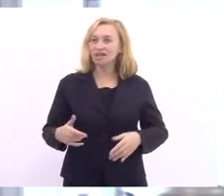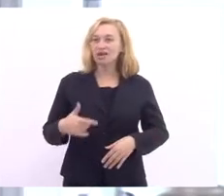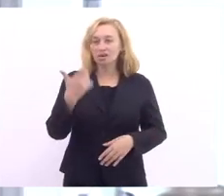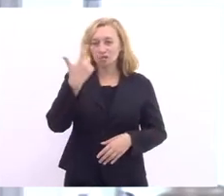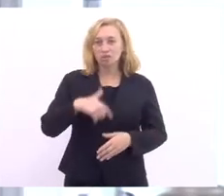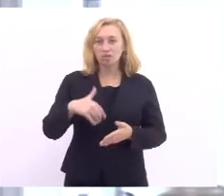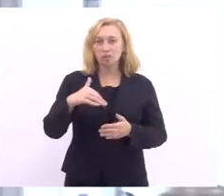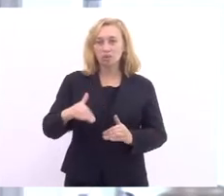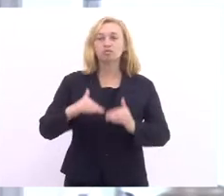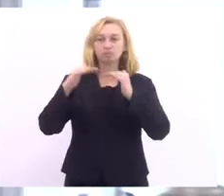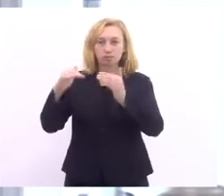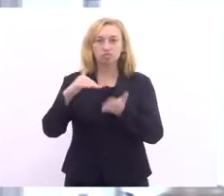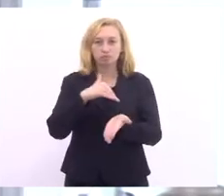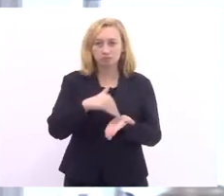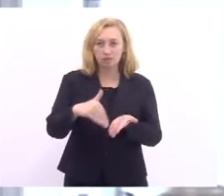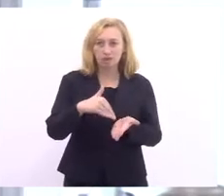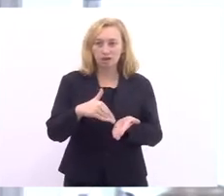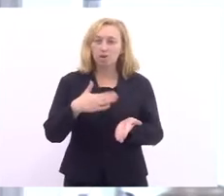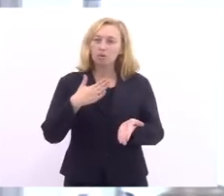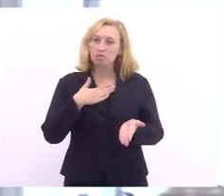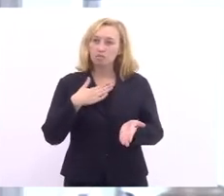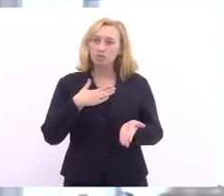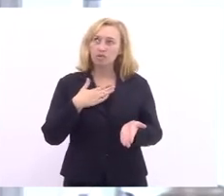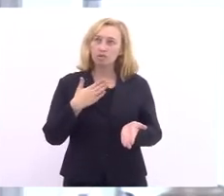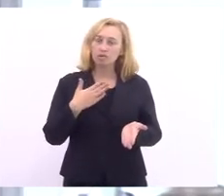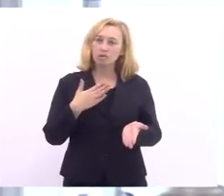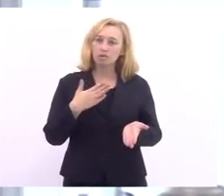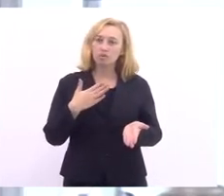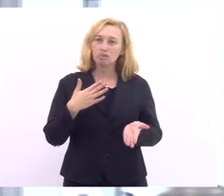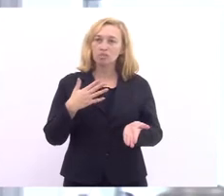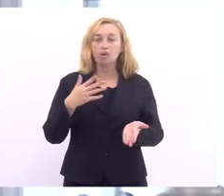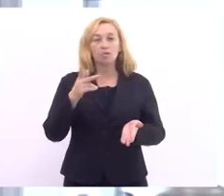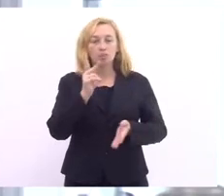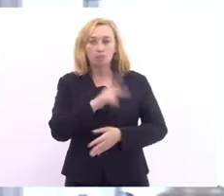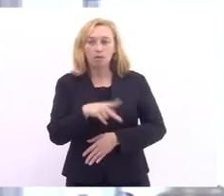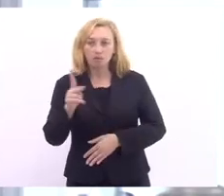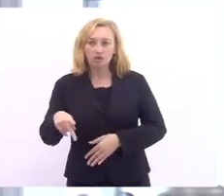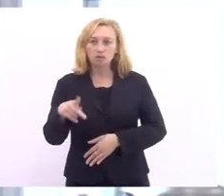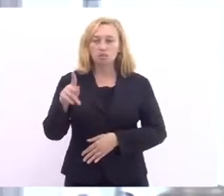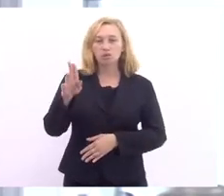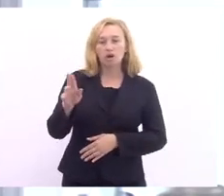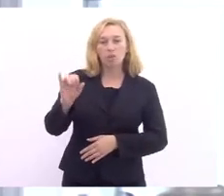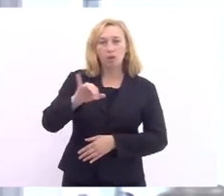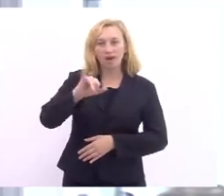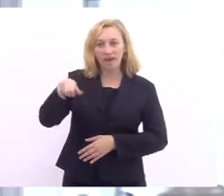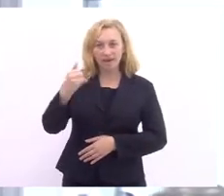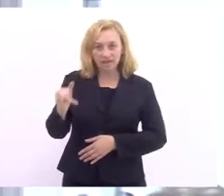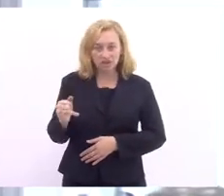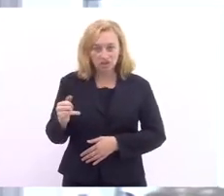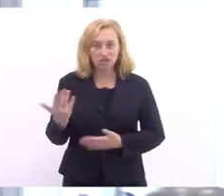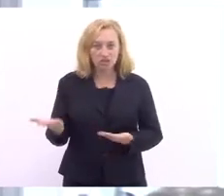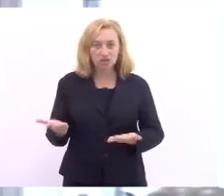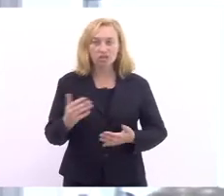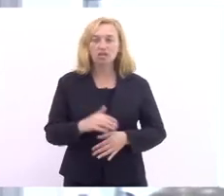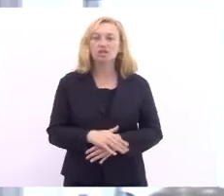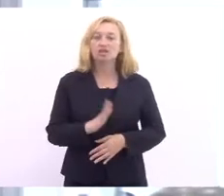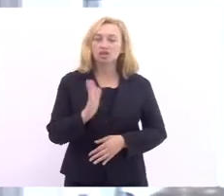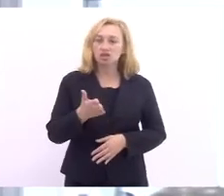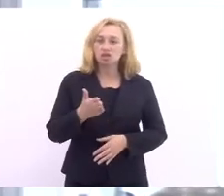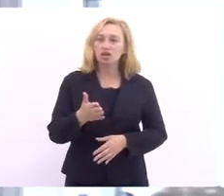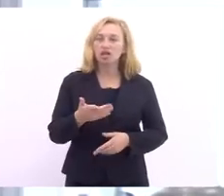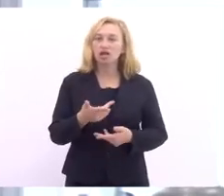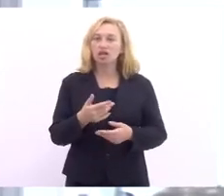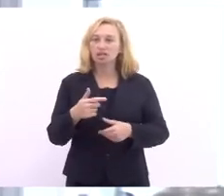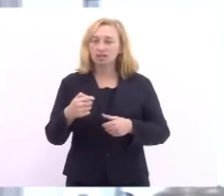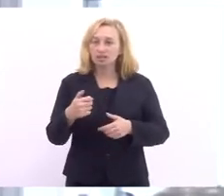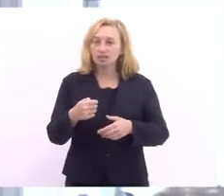subsecretário mas a minha trajetória como intelectual com o professor da UERJ como especialista em Rio de Janeiro já compõem